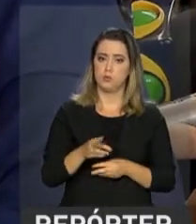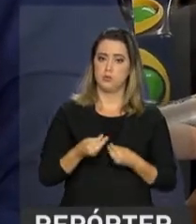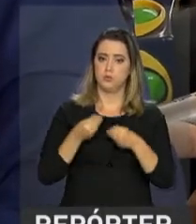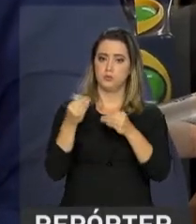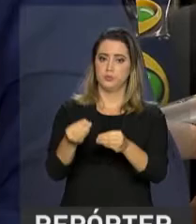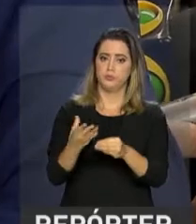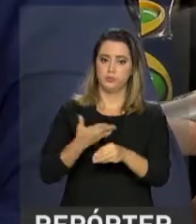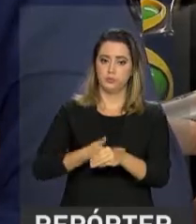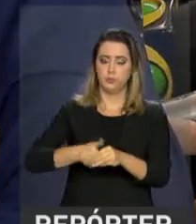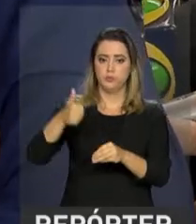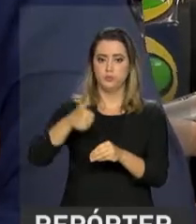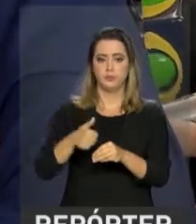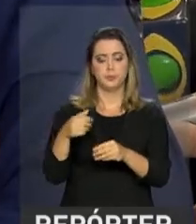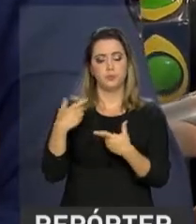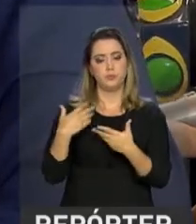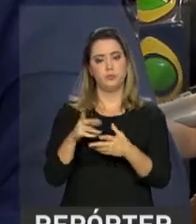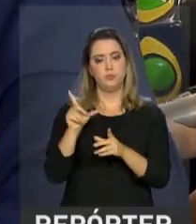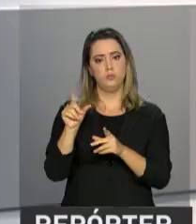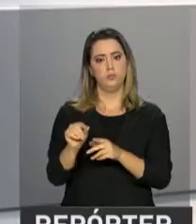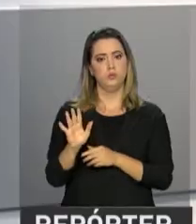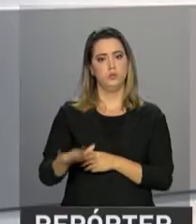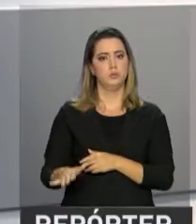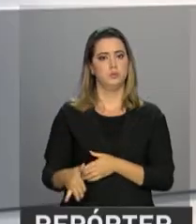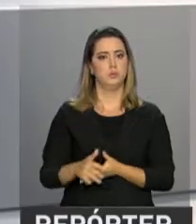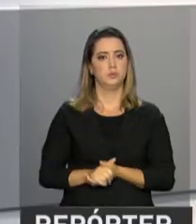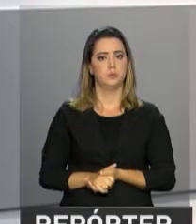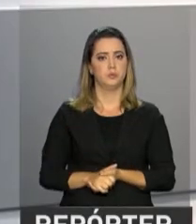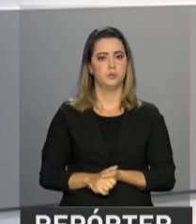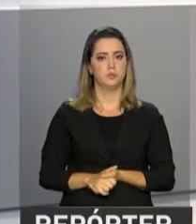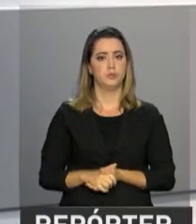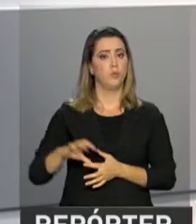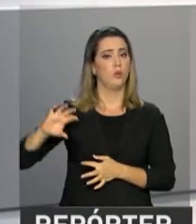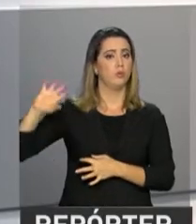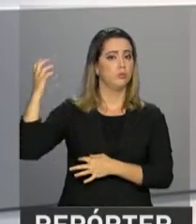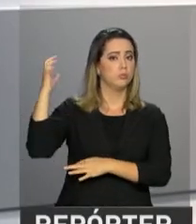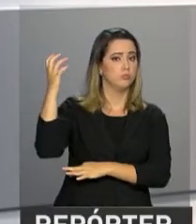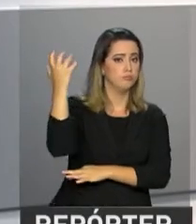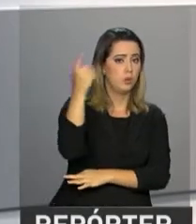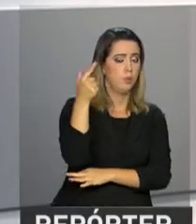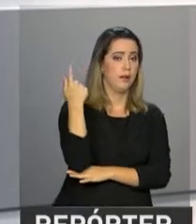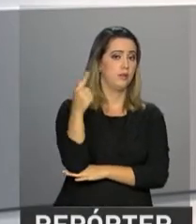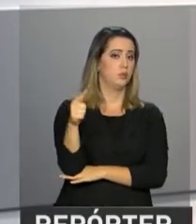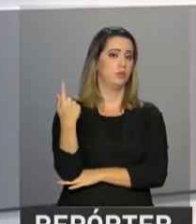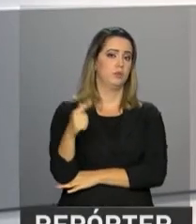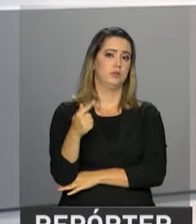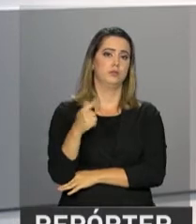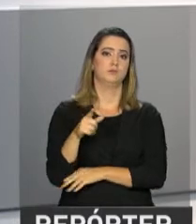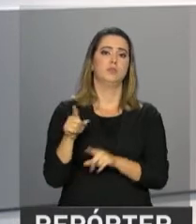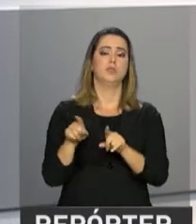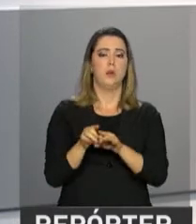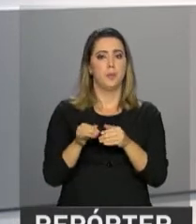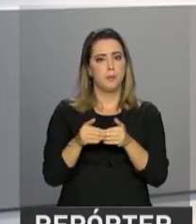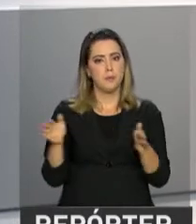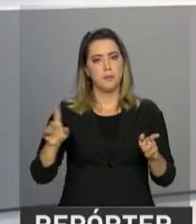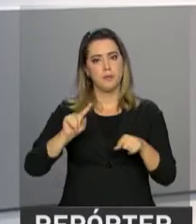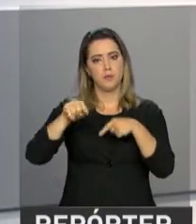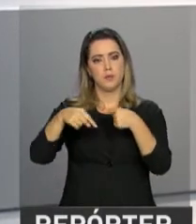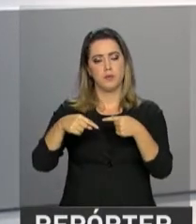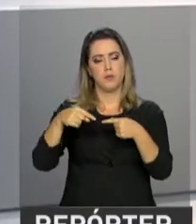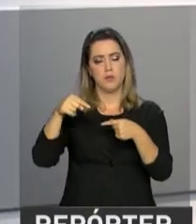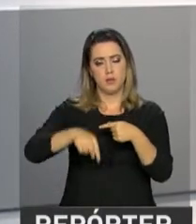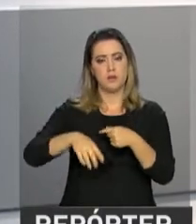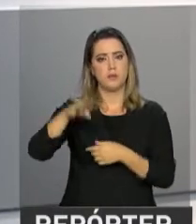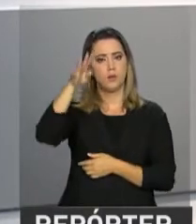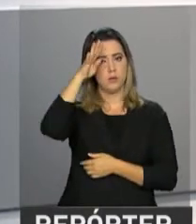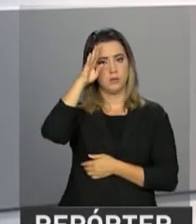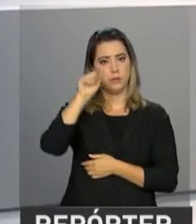maior benefício possível pelo menor custo. O Parque Nacional da Chapada dos Veadeiros, em Goiás, será reaberto nesta